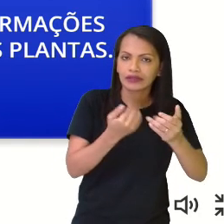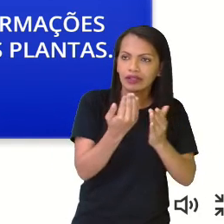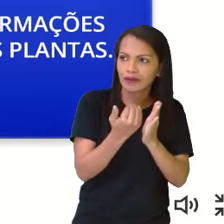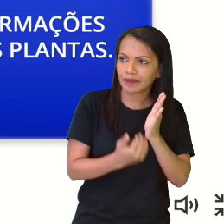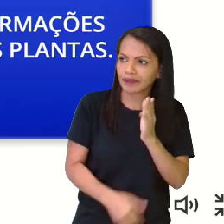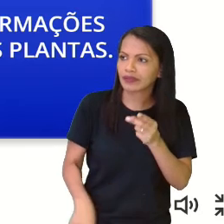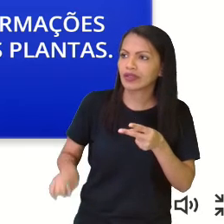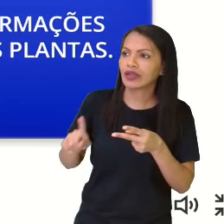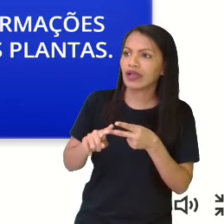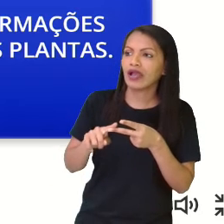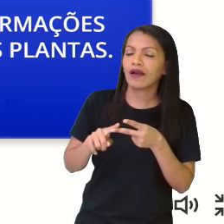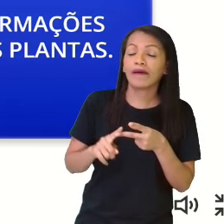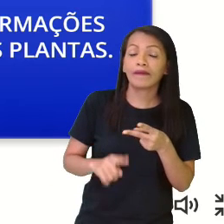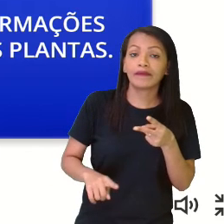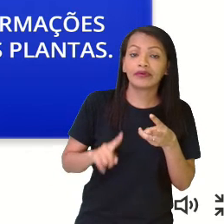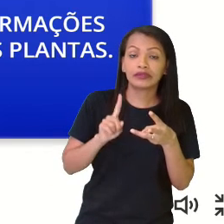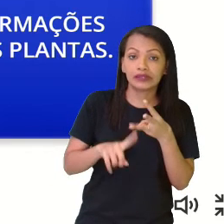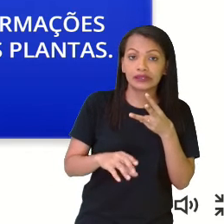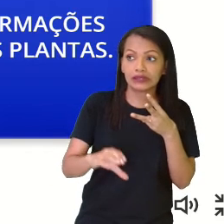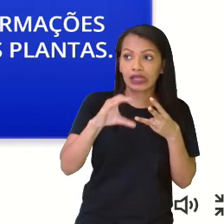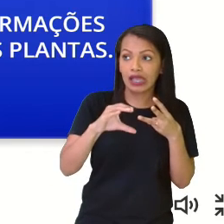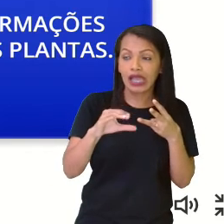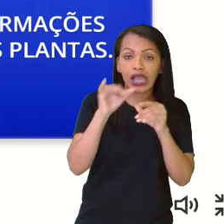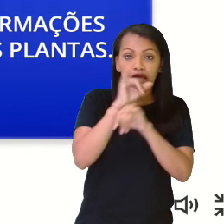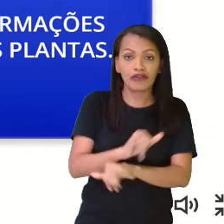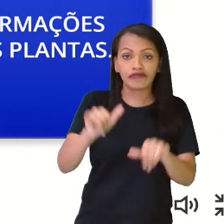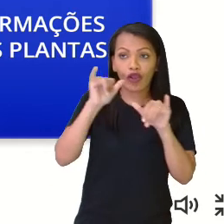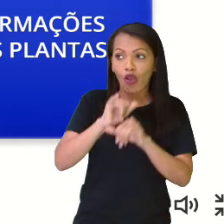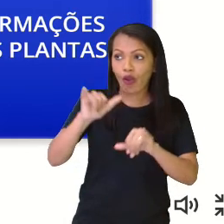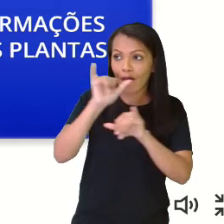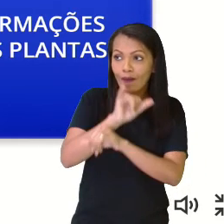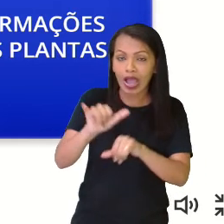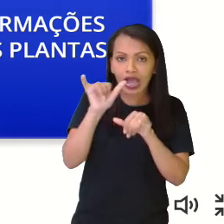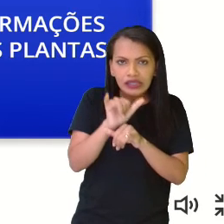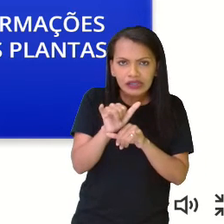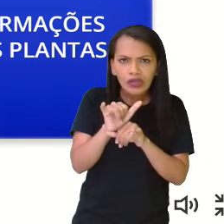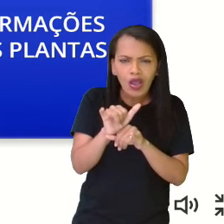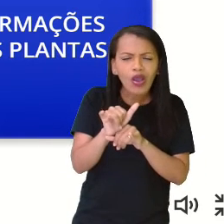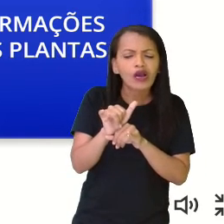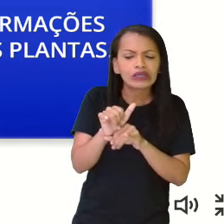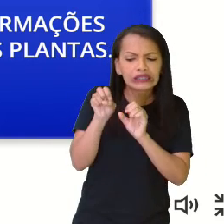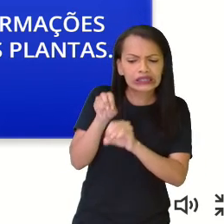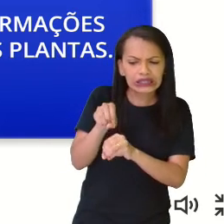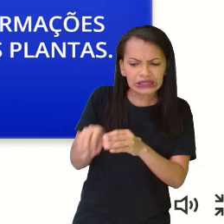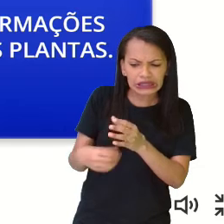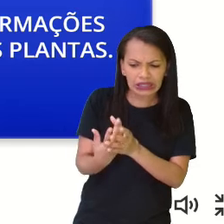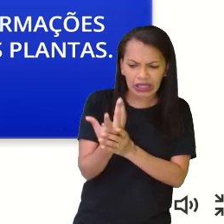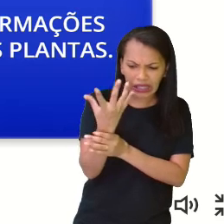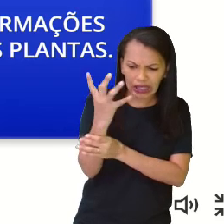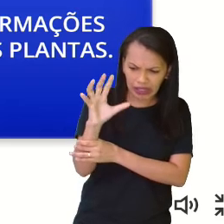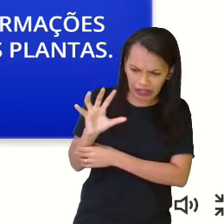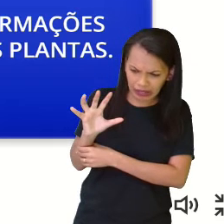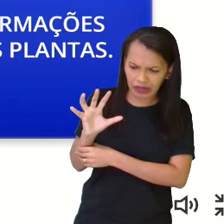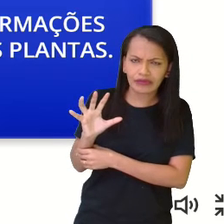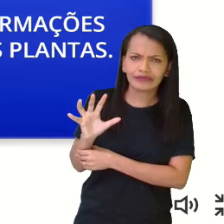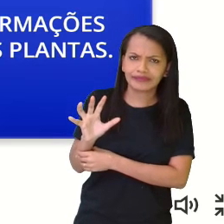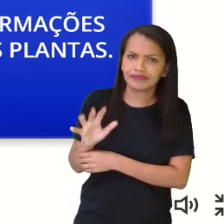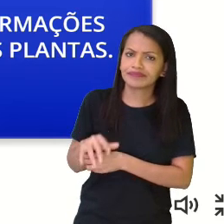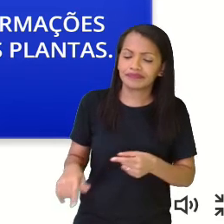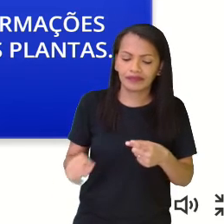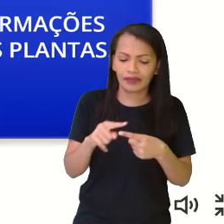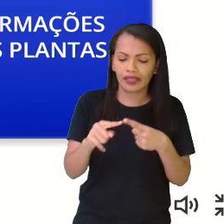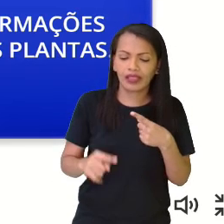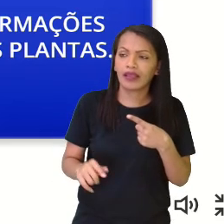ou C. O que podemos dizer das fábulas? Letra A. Há uma lição moral no final da história. B.